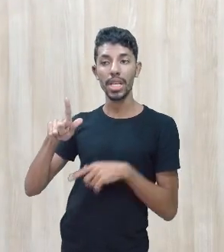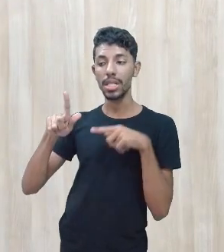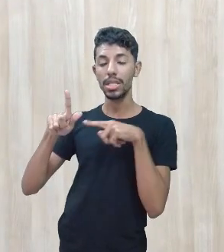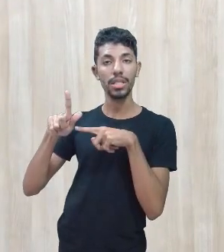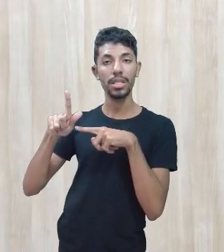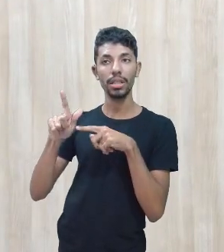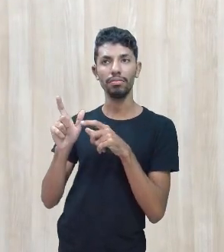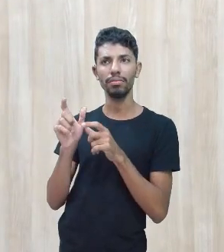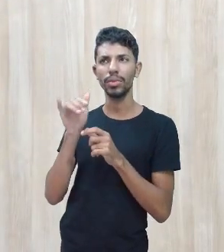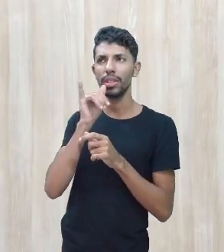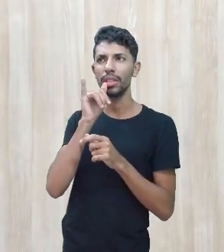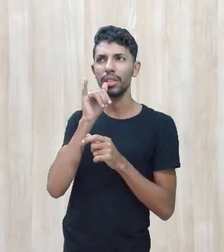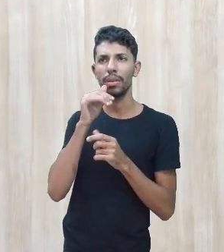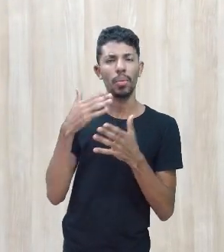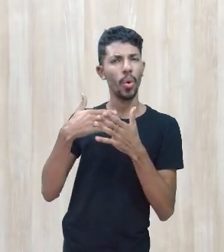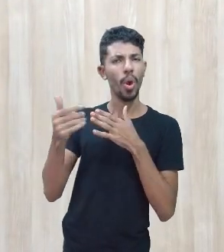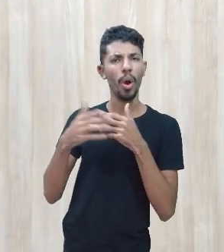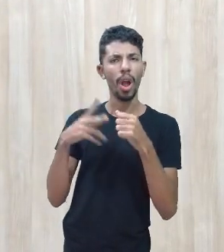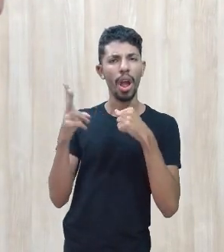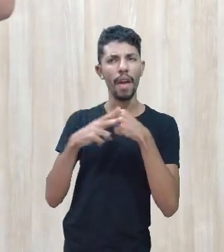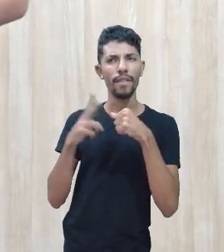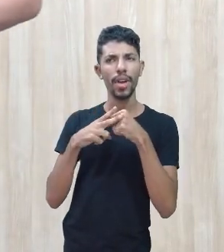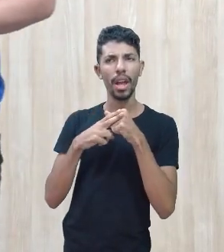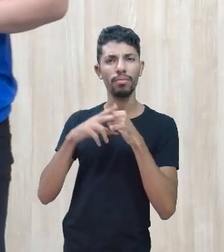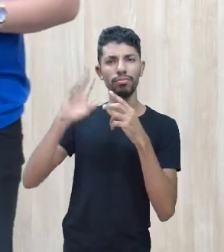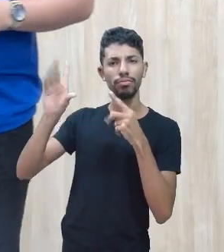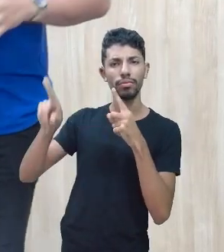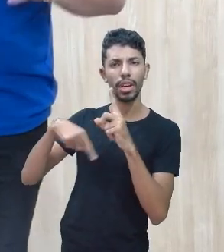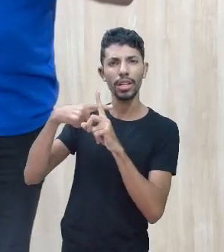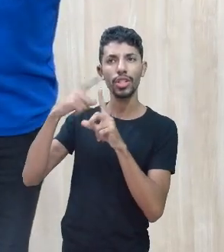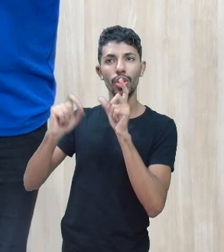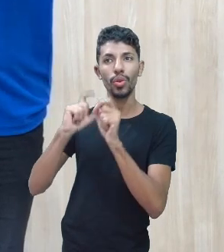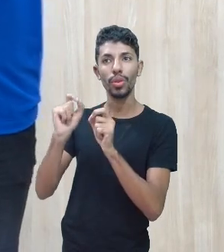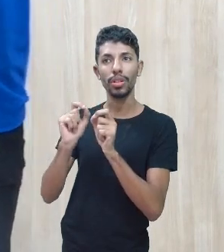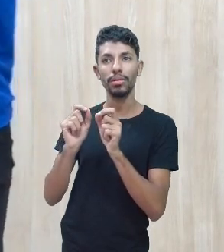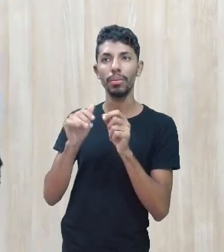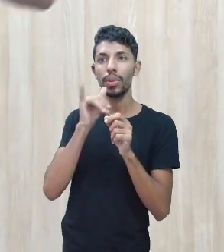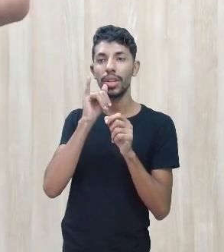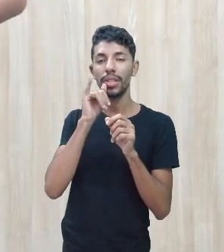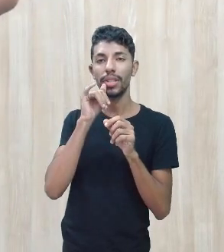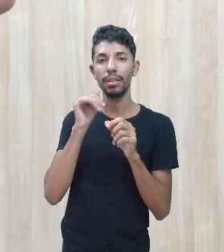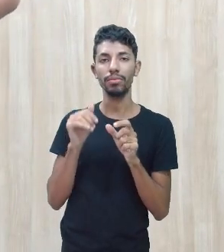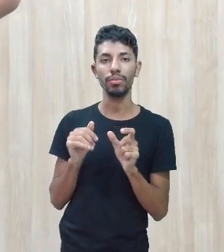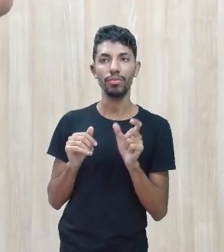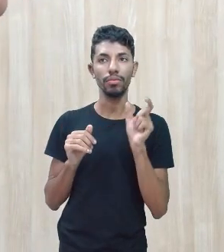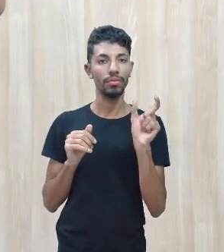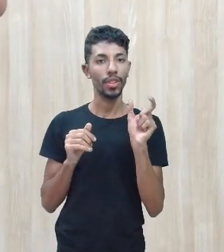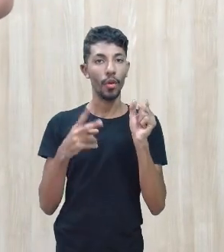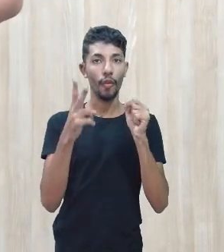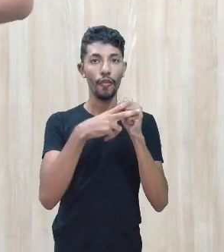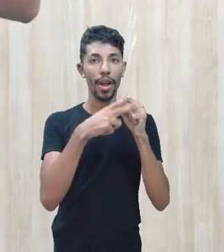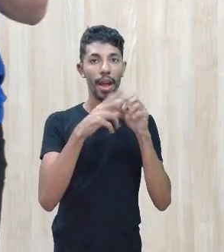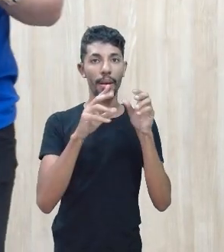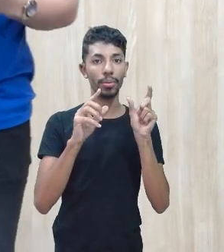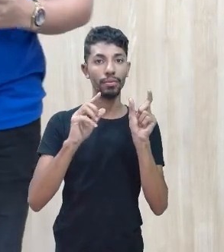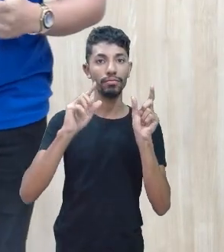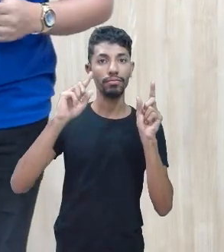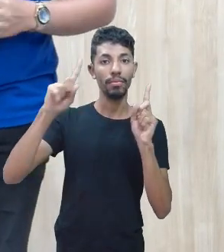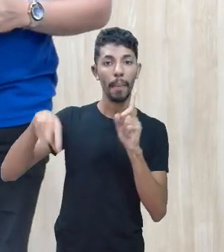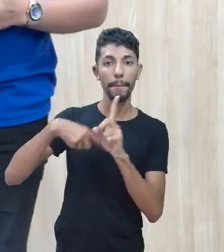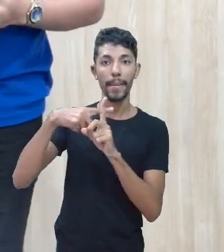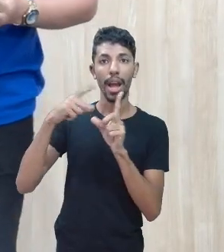to sing para singing, eu estou pegando da atividade a categoria, tá certo? Da